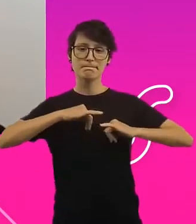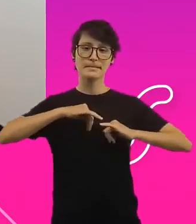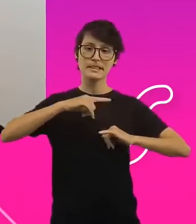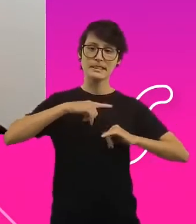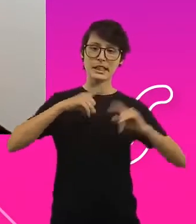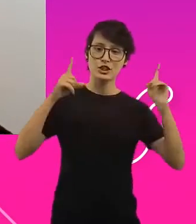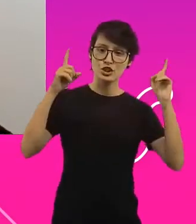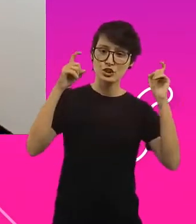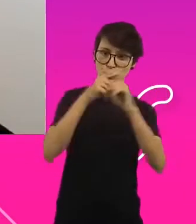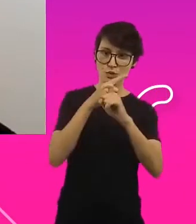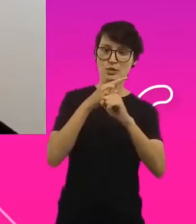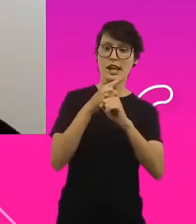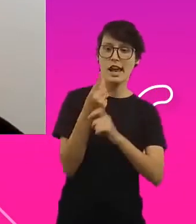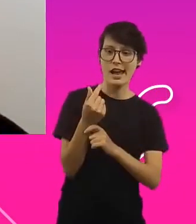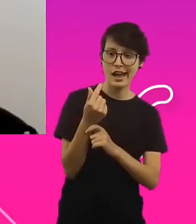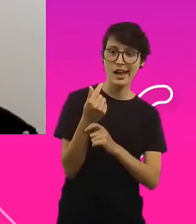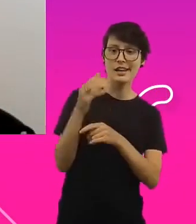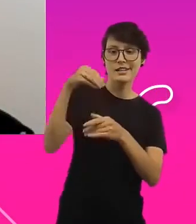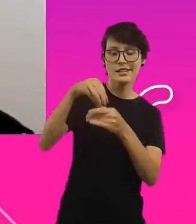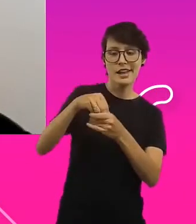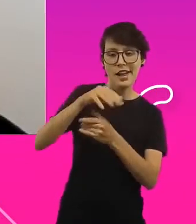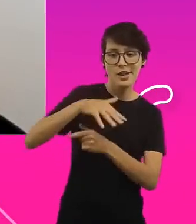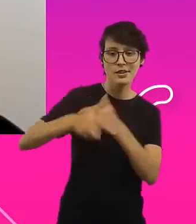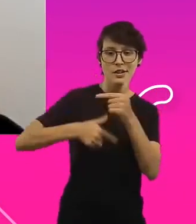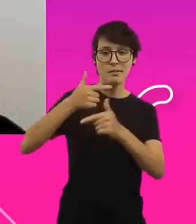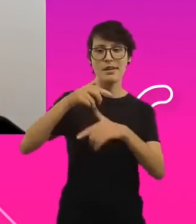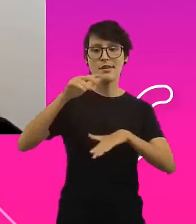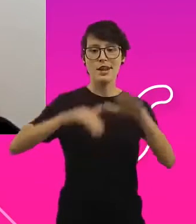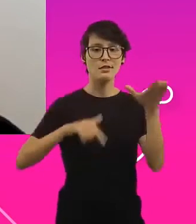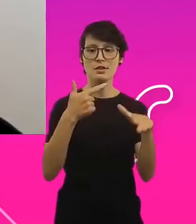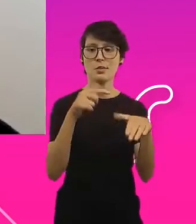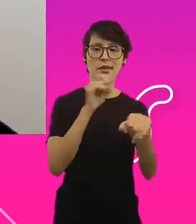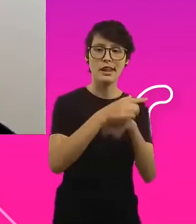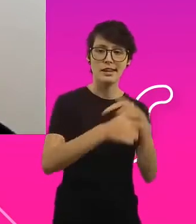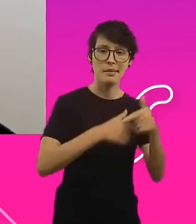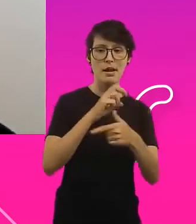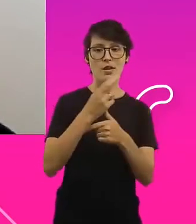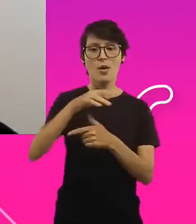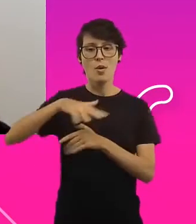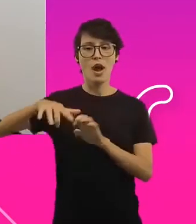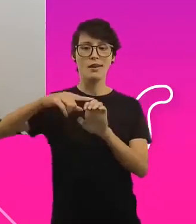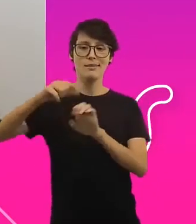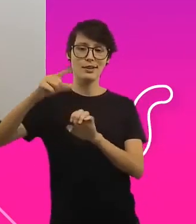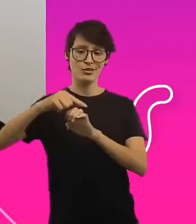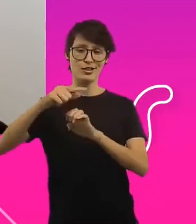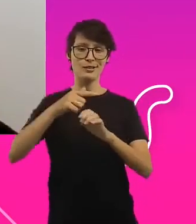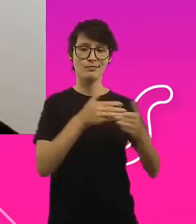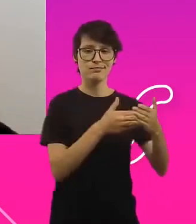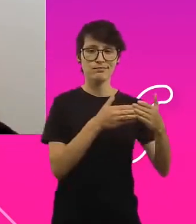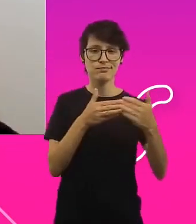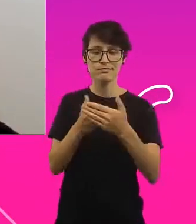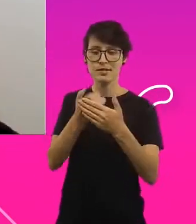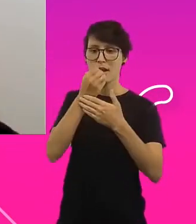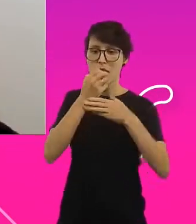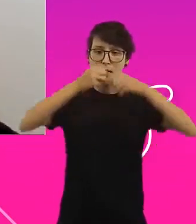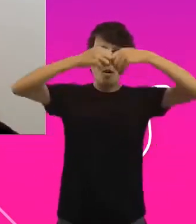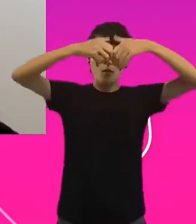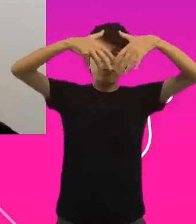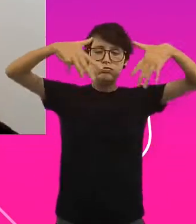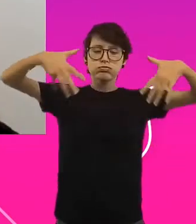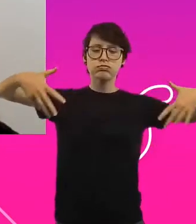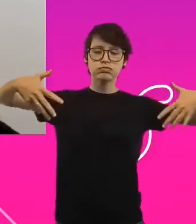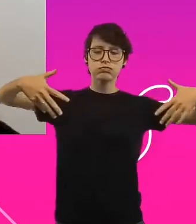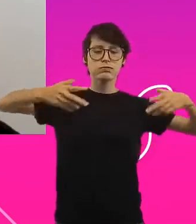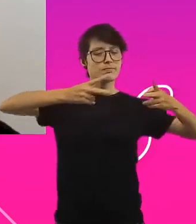trabalho, seja via empregabilidade, seja via empreendedorismo. É importante olhar para esse guarda-chuva quando a gente está falando